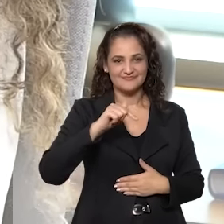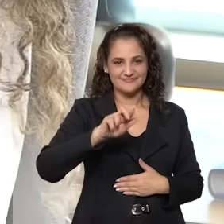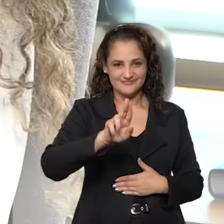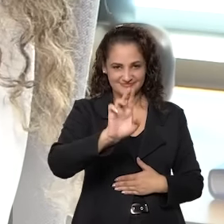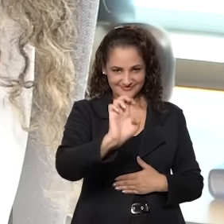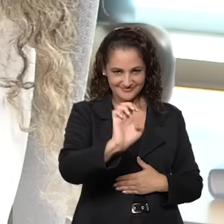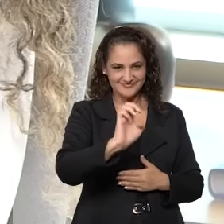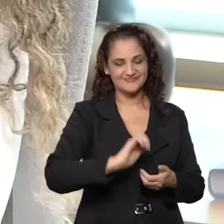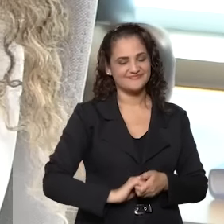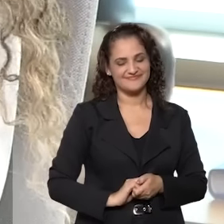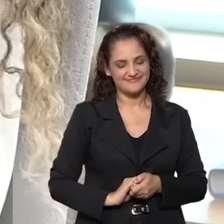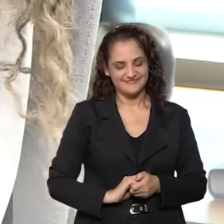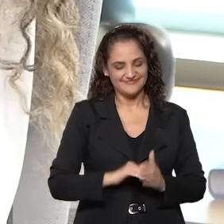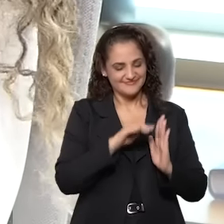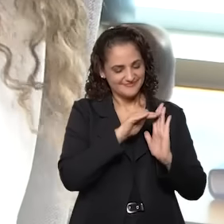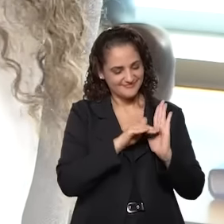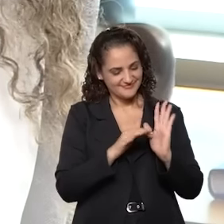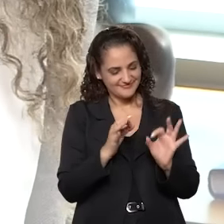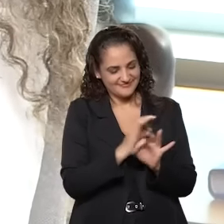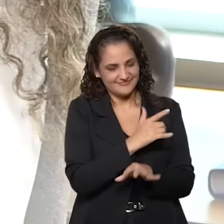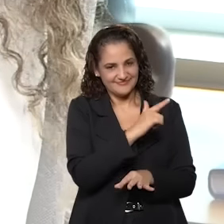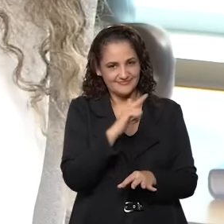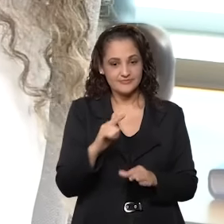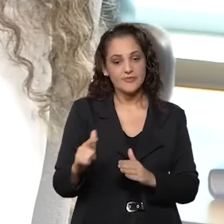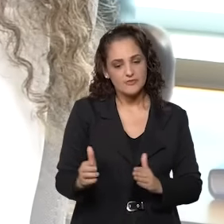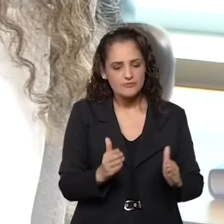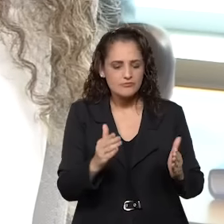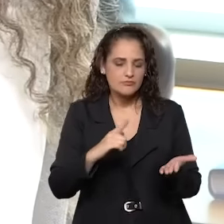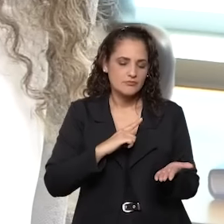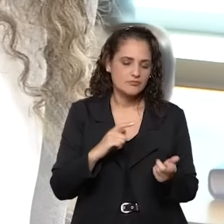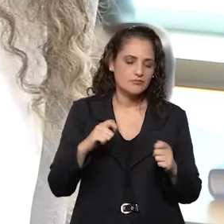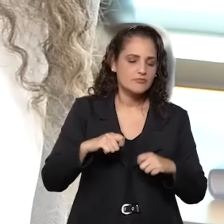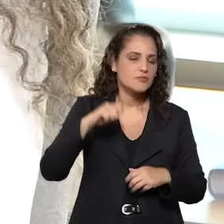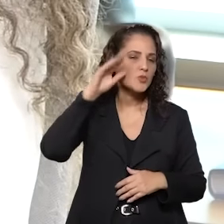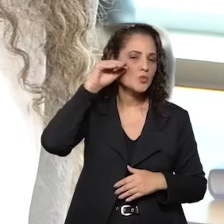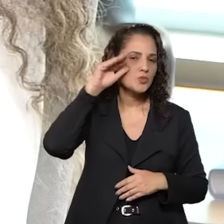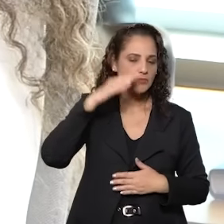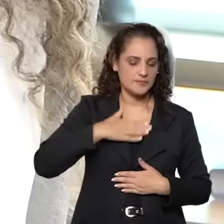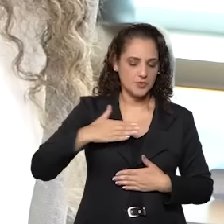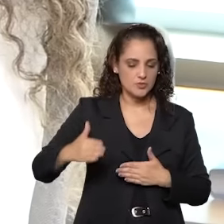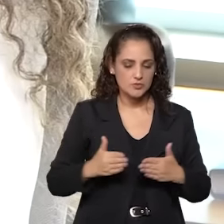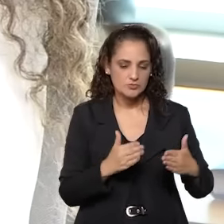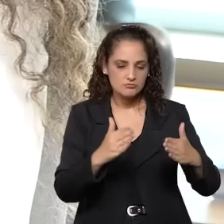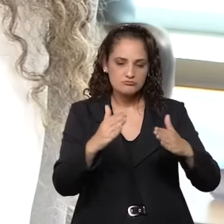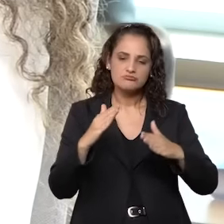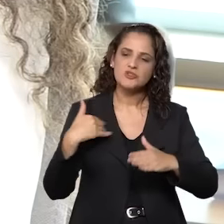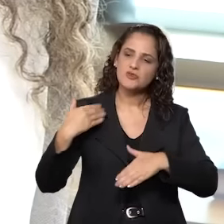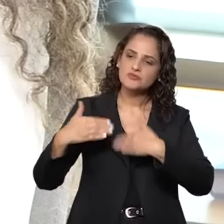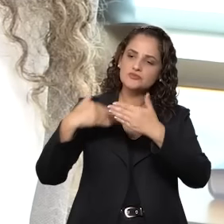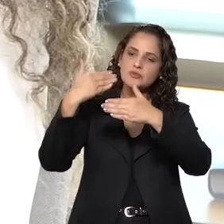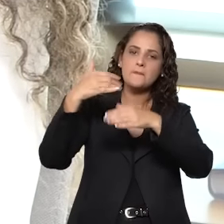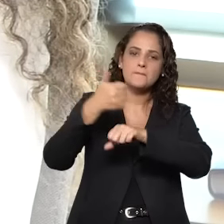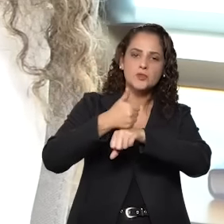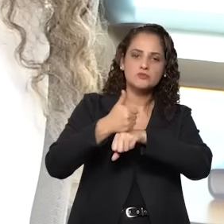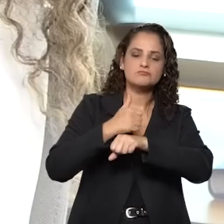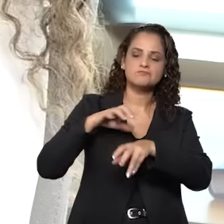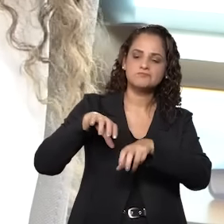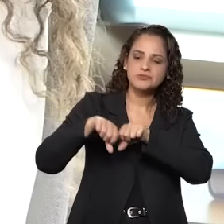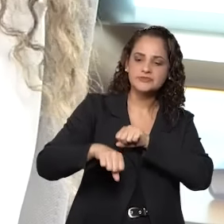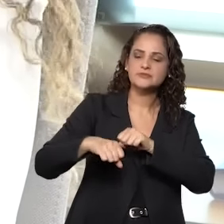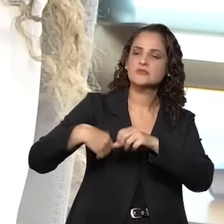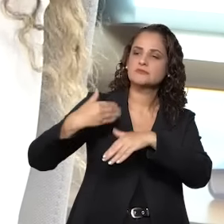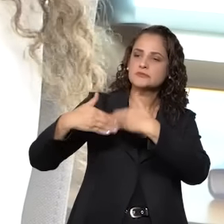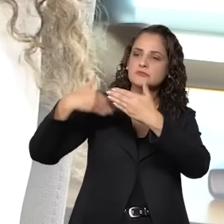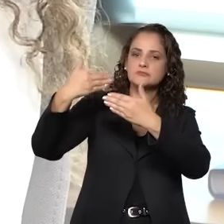nessa minha jornada né à medida que eu fui me especializando como profissional de diversidade Equidade e inclusão eh Uma das coisas que eu